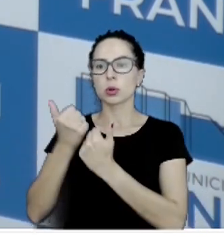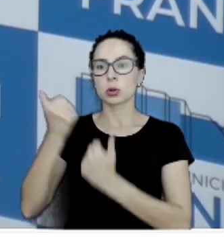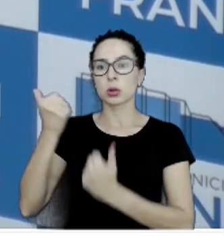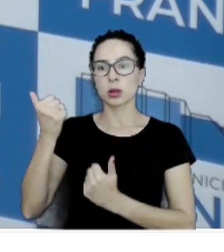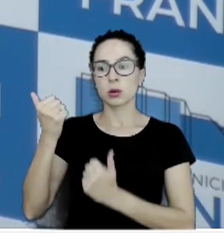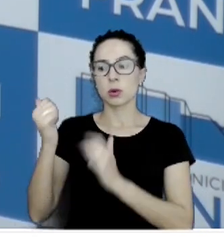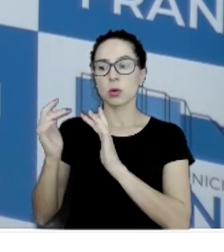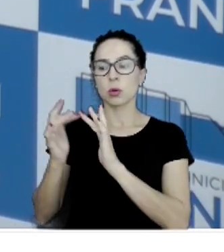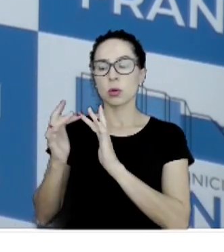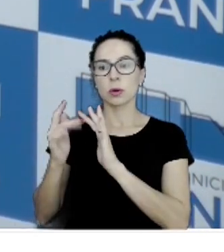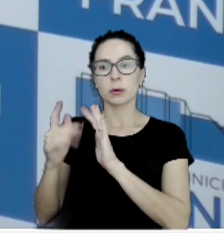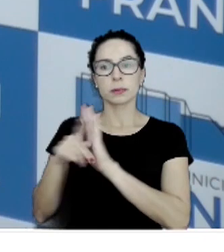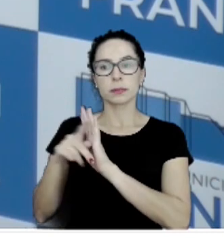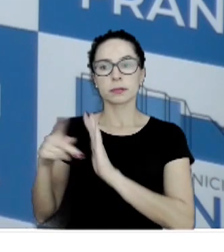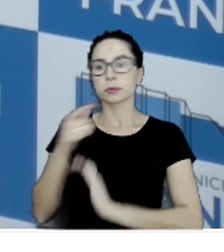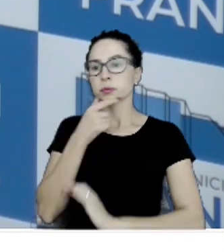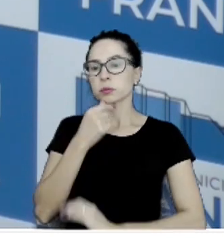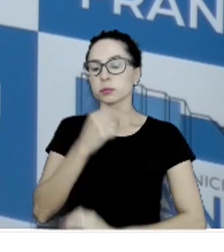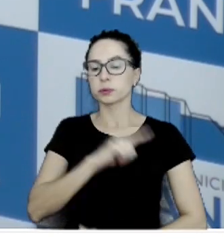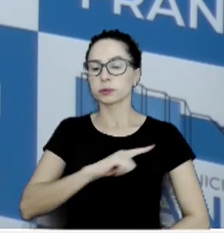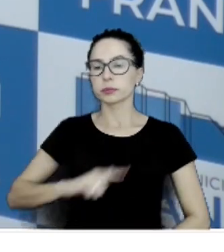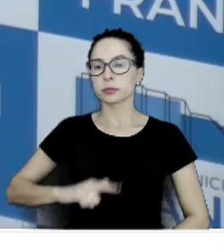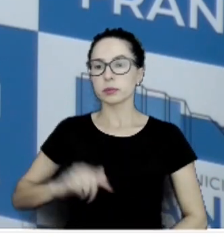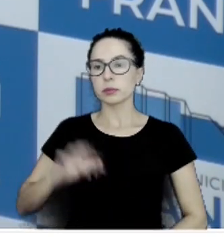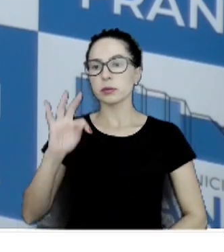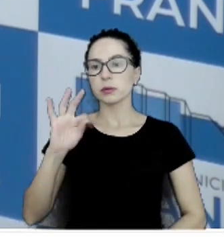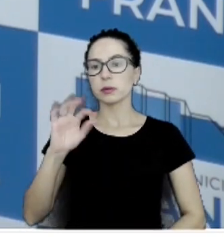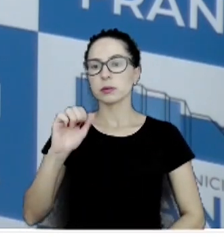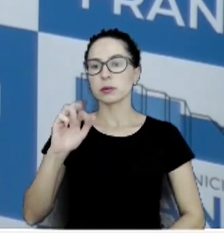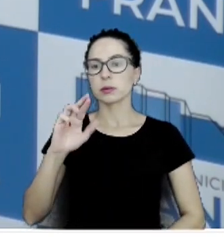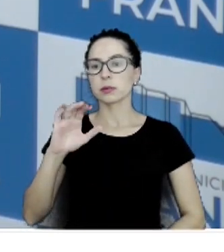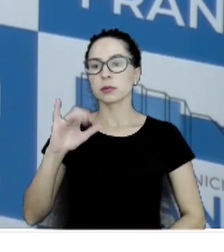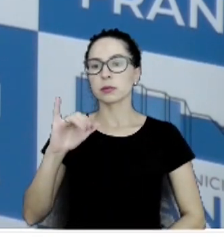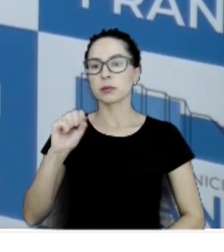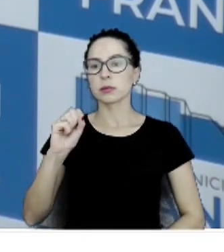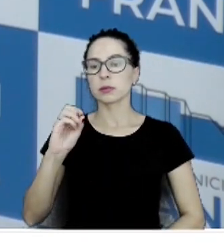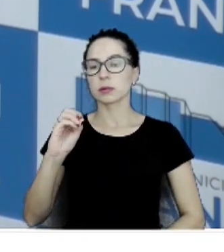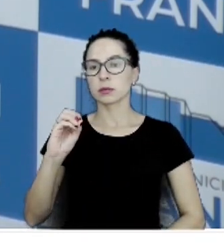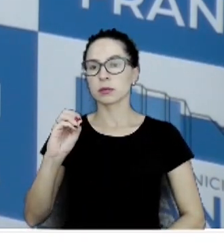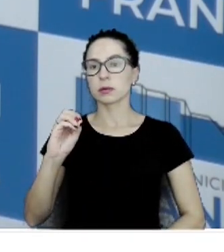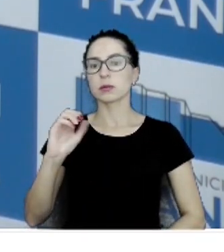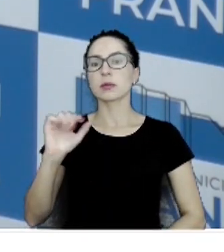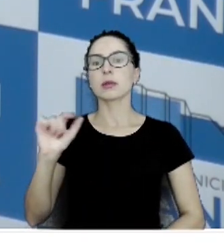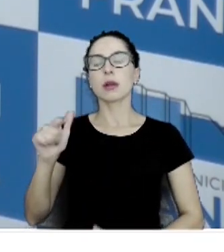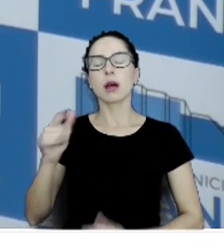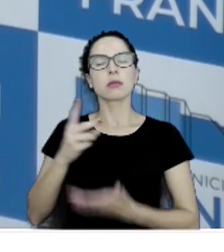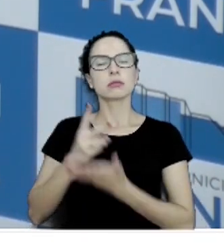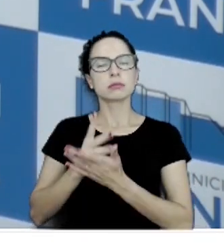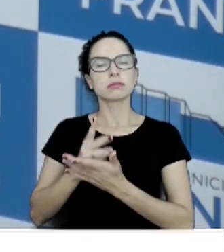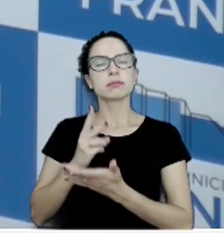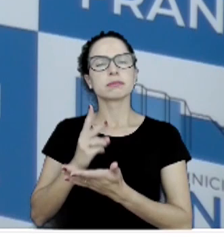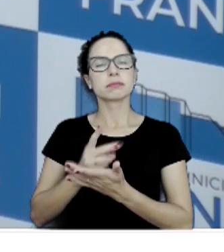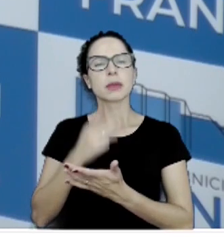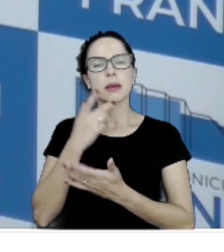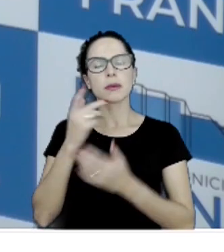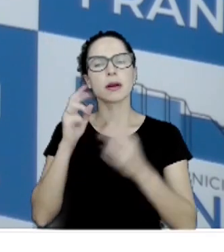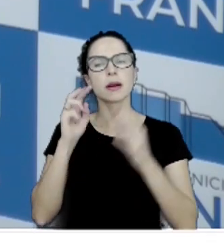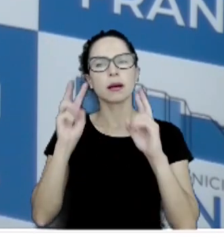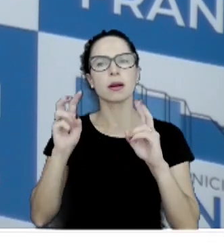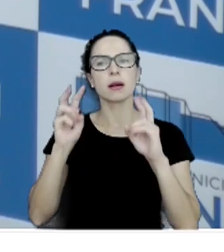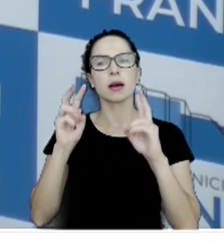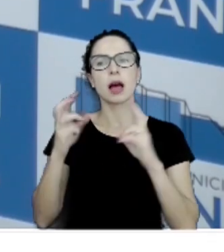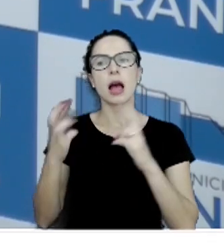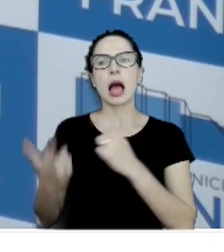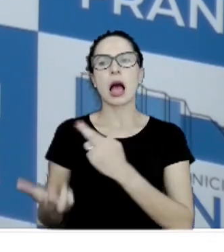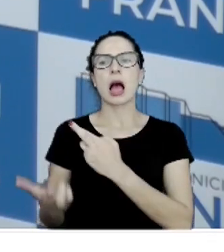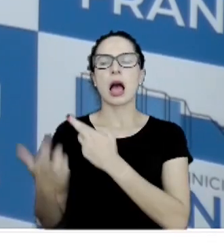governador Tarcísio de Freitas. E a gente sempre tem batendo nessa tecla que a